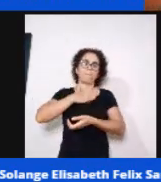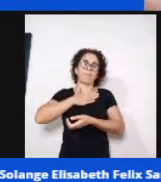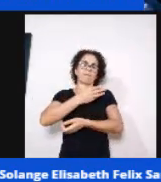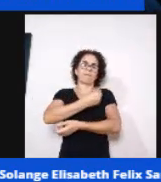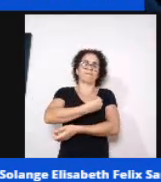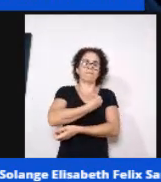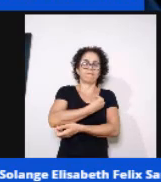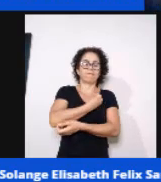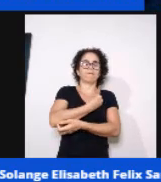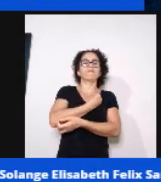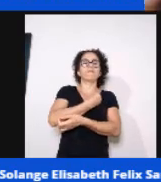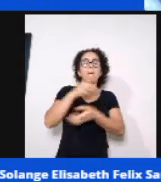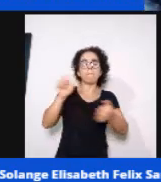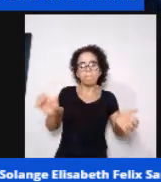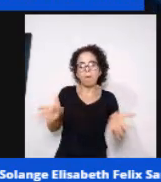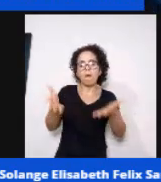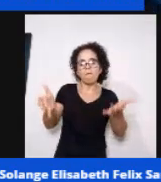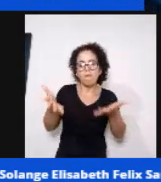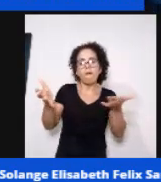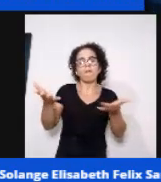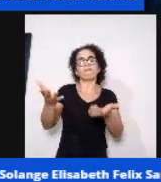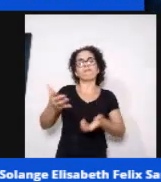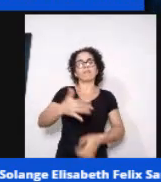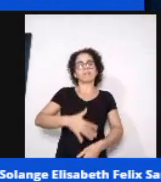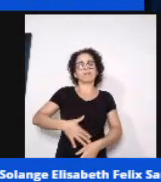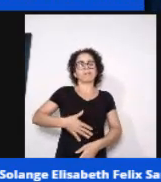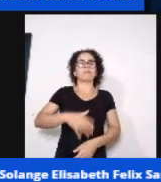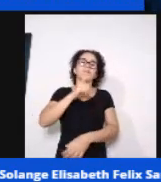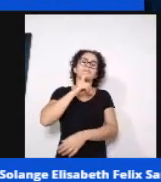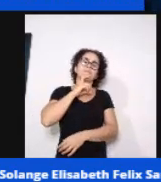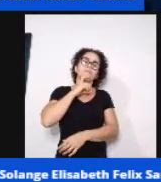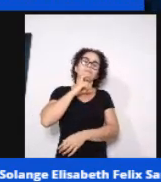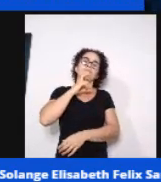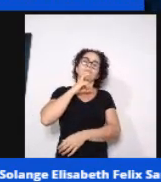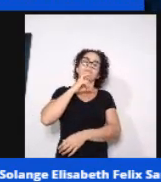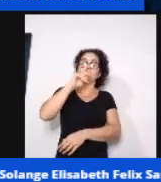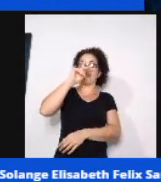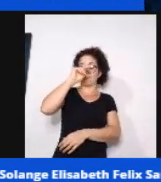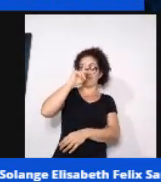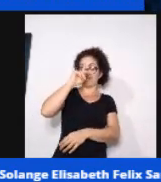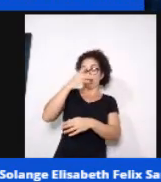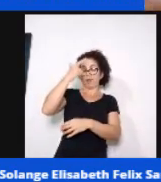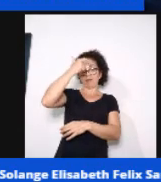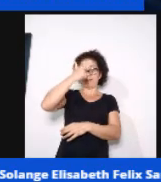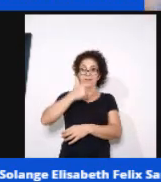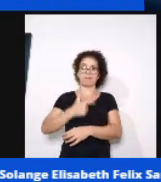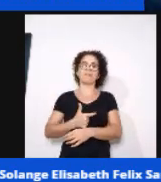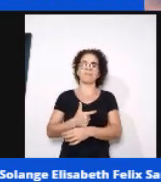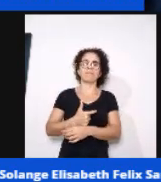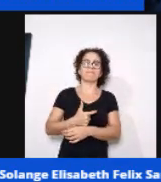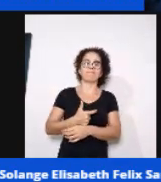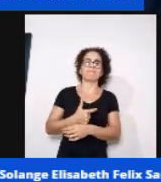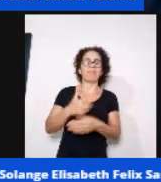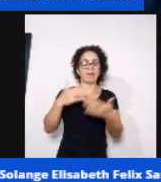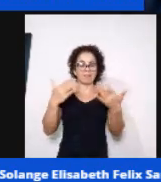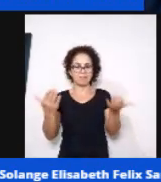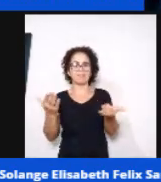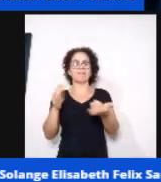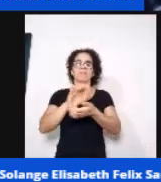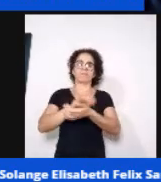provocam esse frio na barriga e me fazem ser quem eu sou. Eu acho que era isso, falei bastante,